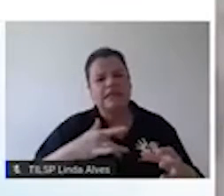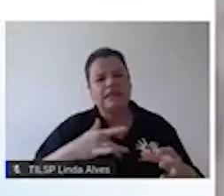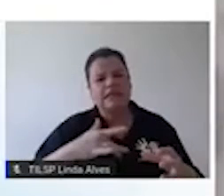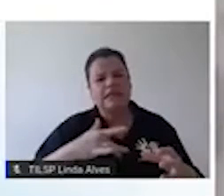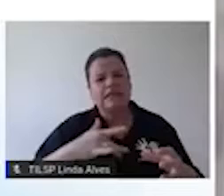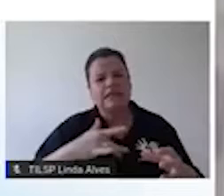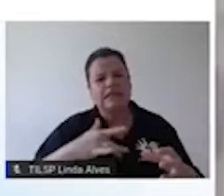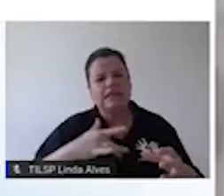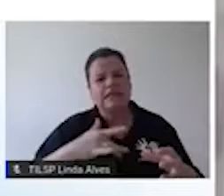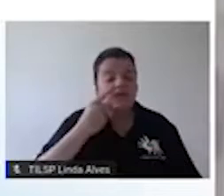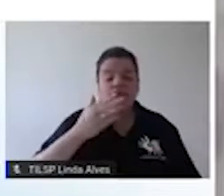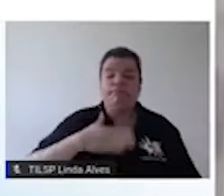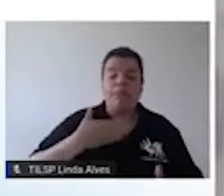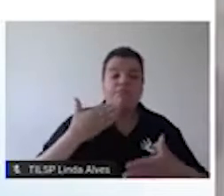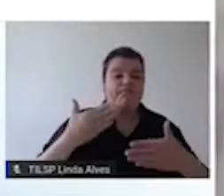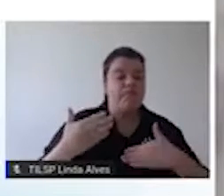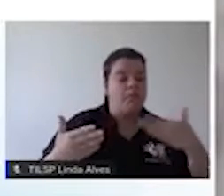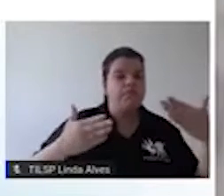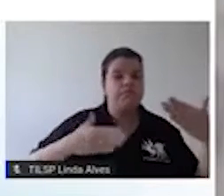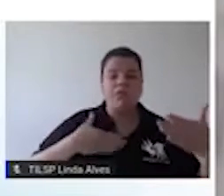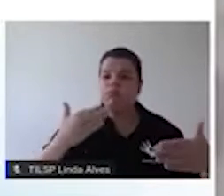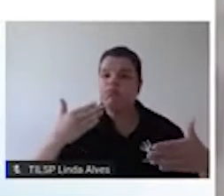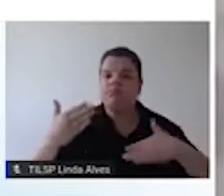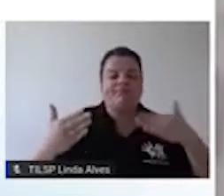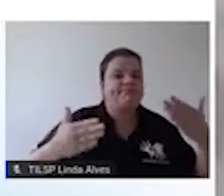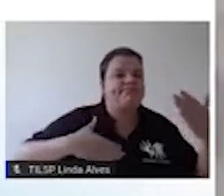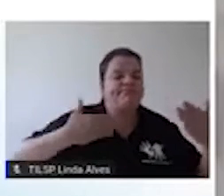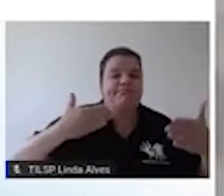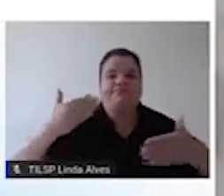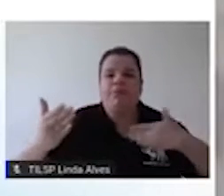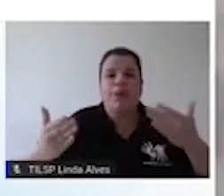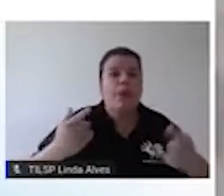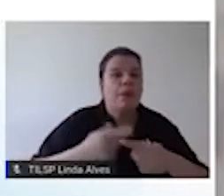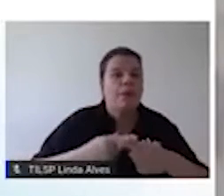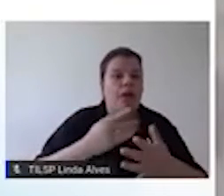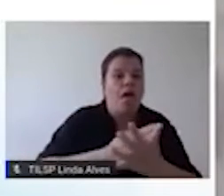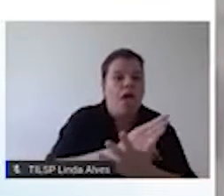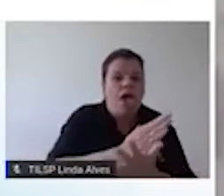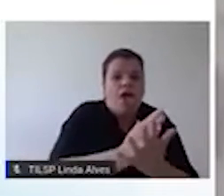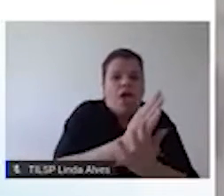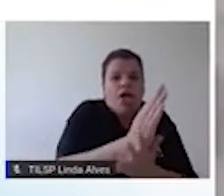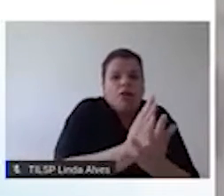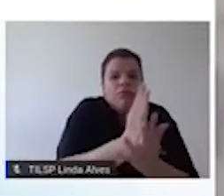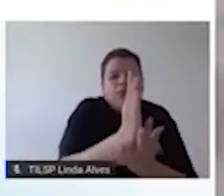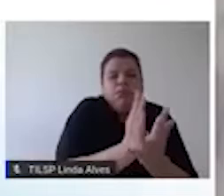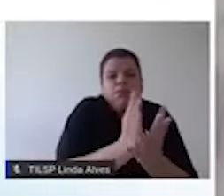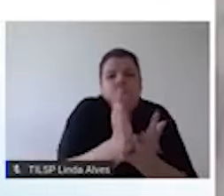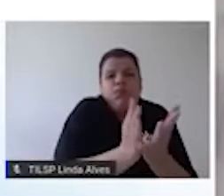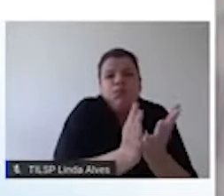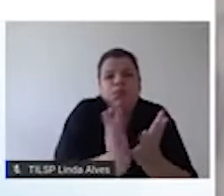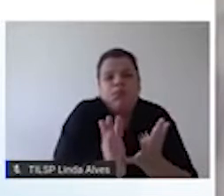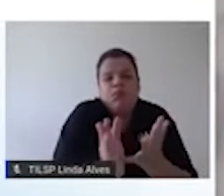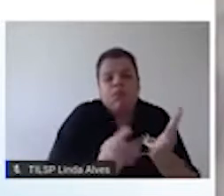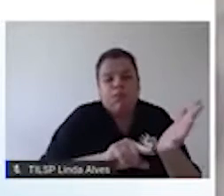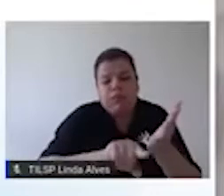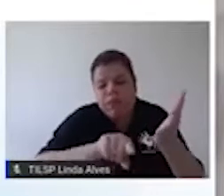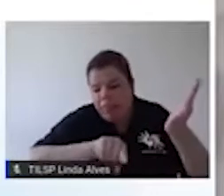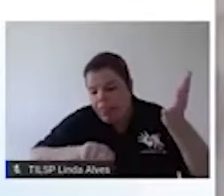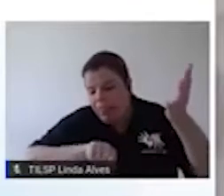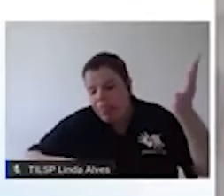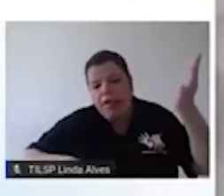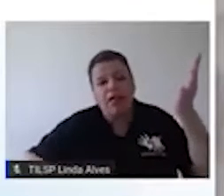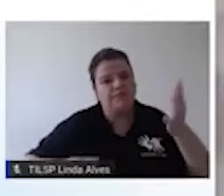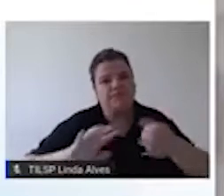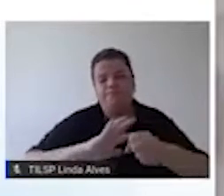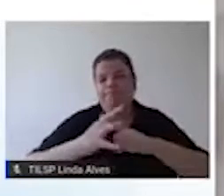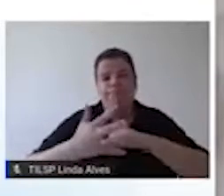sendo surpreendida por várias dimensões que originalmente